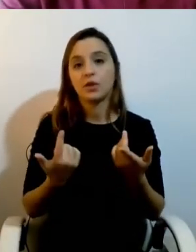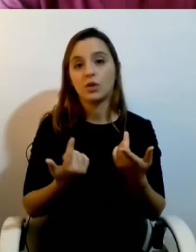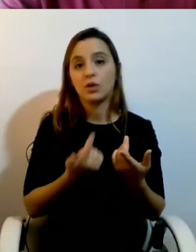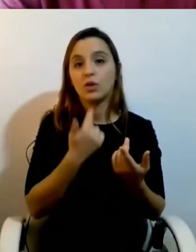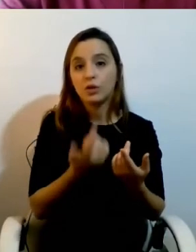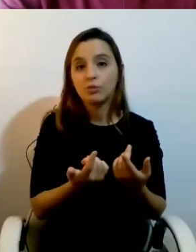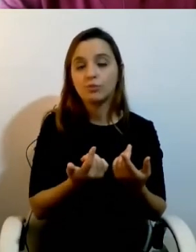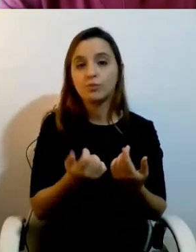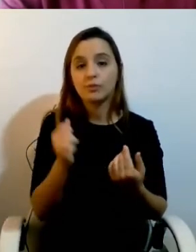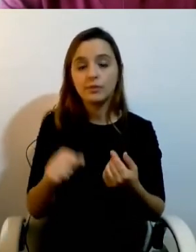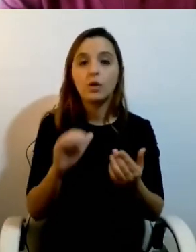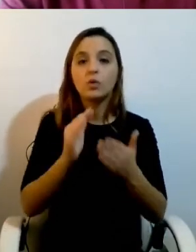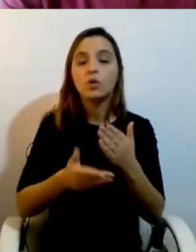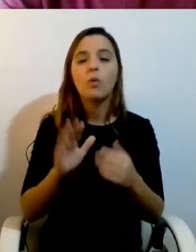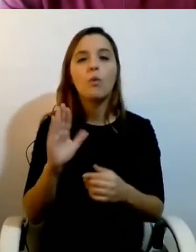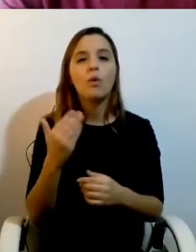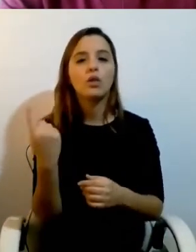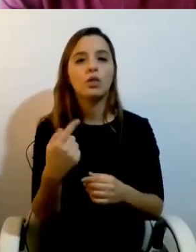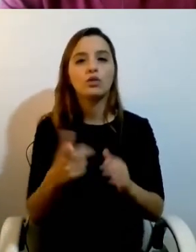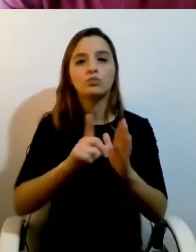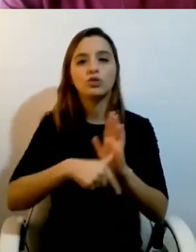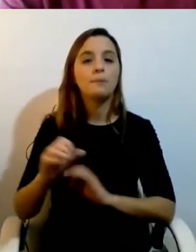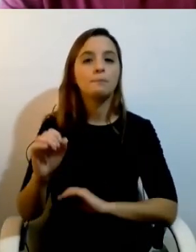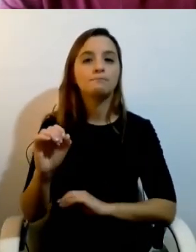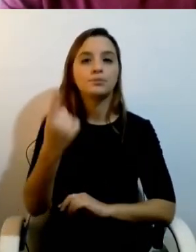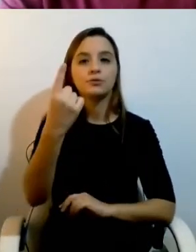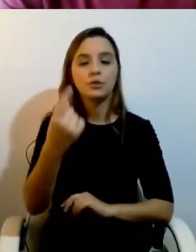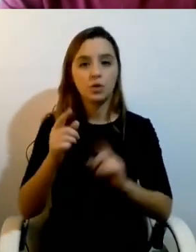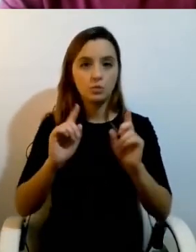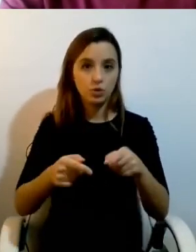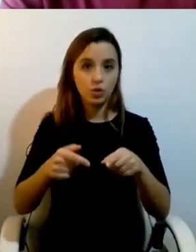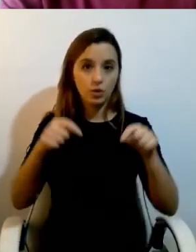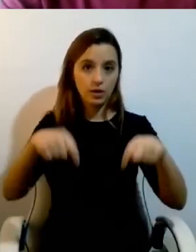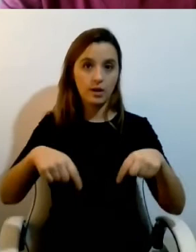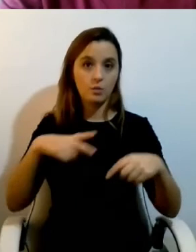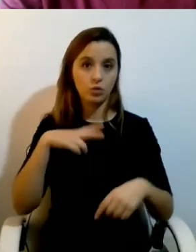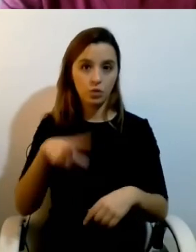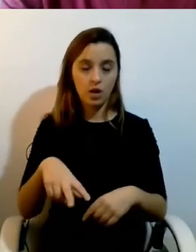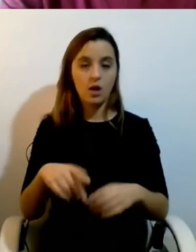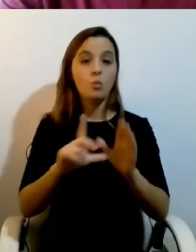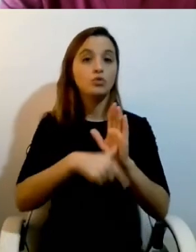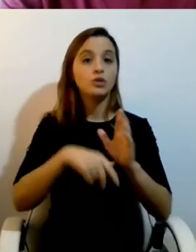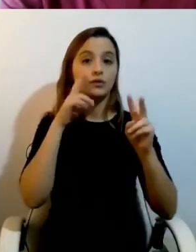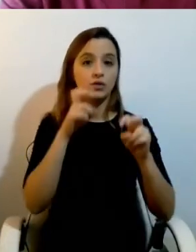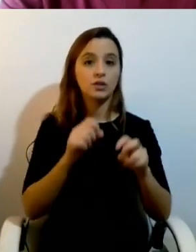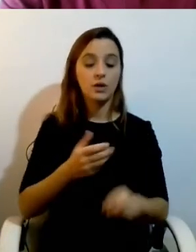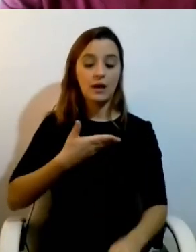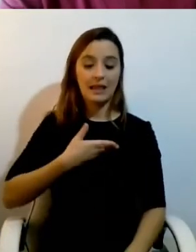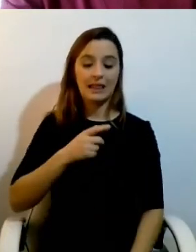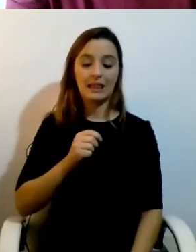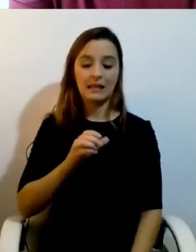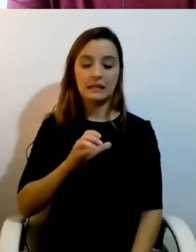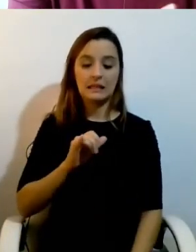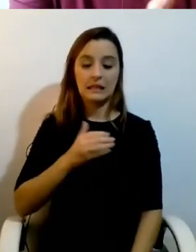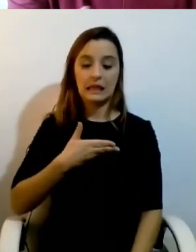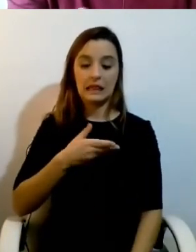acontecido, quando nós começámos o projeto piloto de vida independente em Portugal, o projeto de investigação CIDE, e nós realizámos os primeiros,